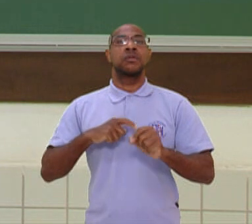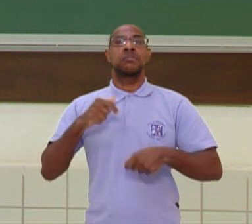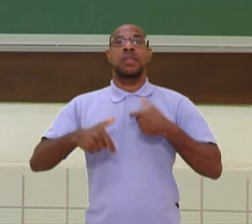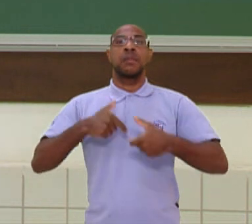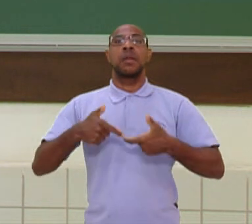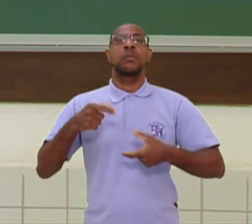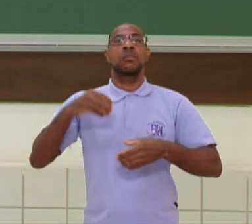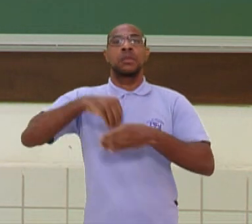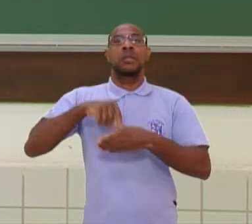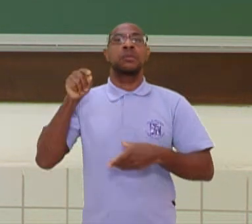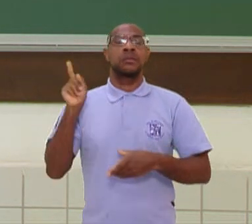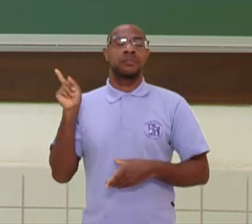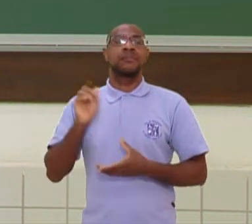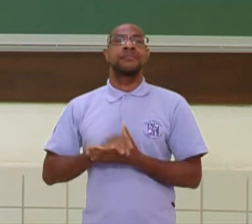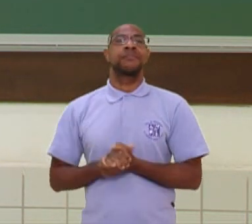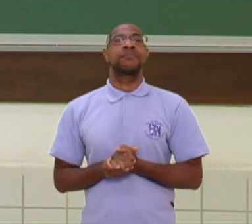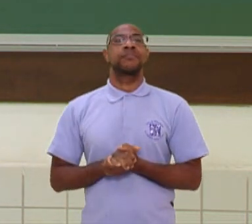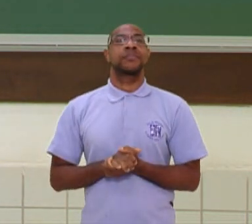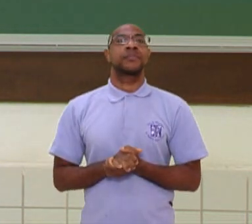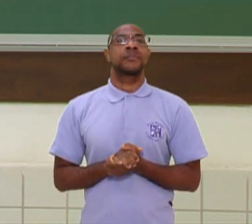cima desse componente. A